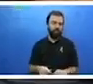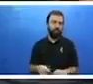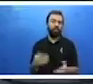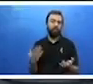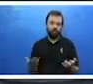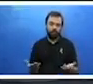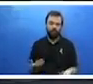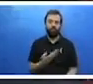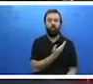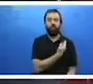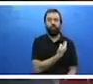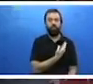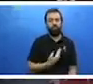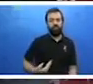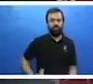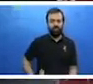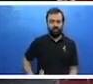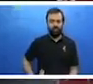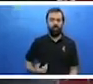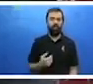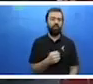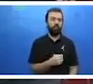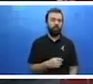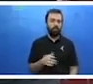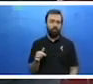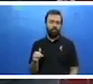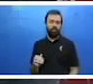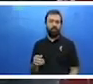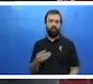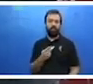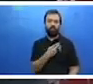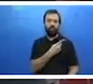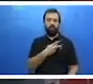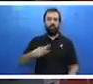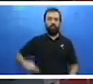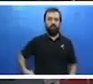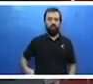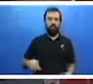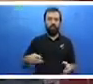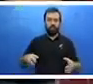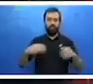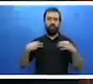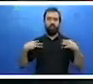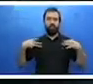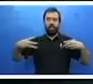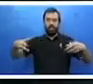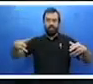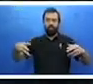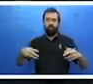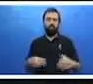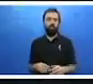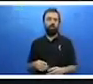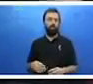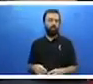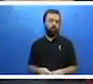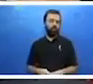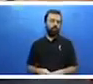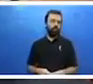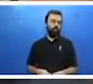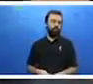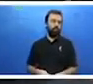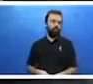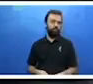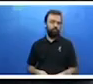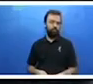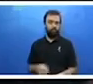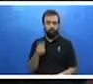governo federal. O governo federal lembra lá do presidente, seus ministros, seus assessores. Nas imagens